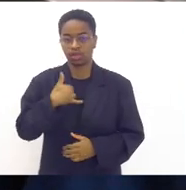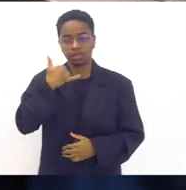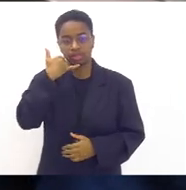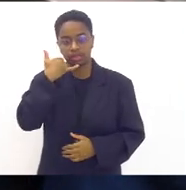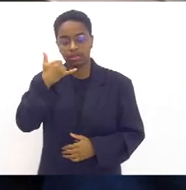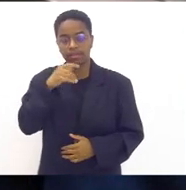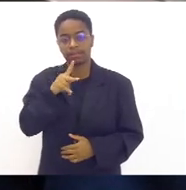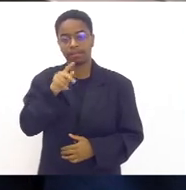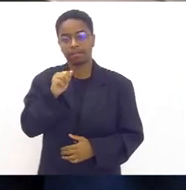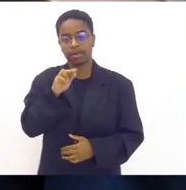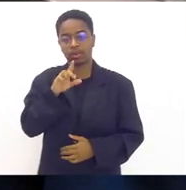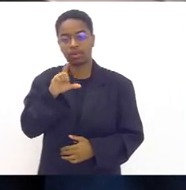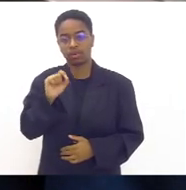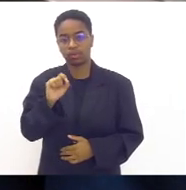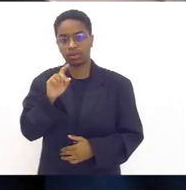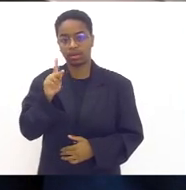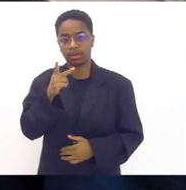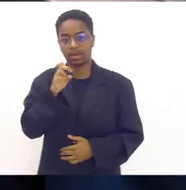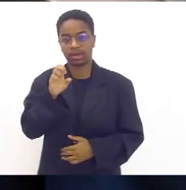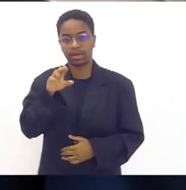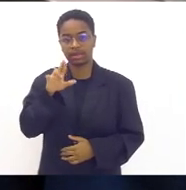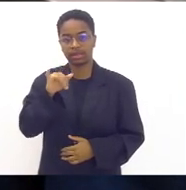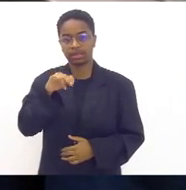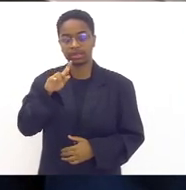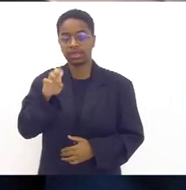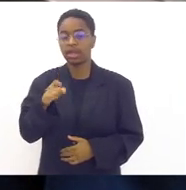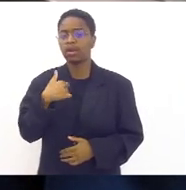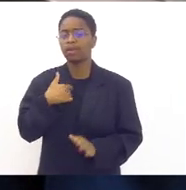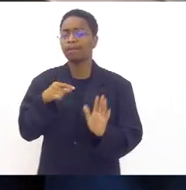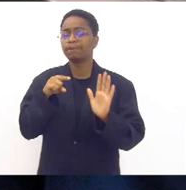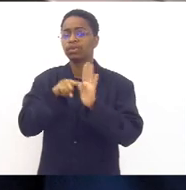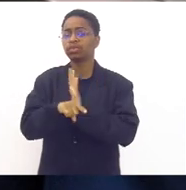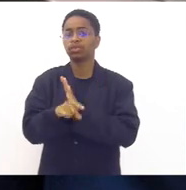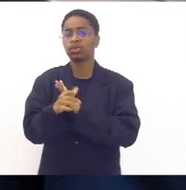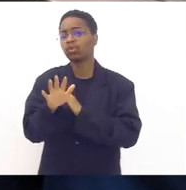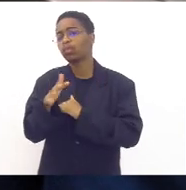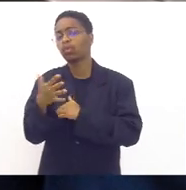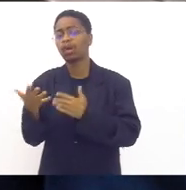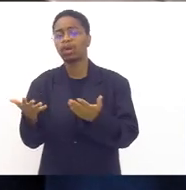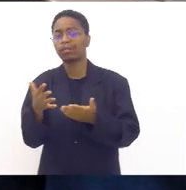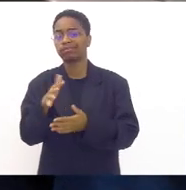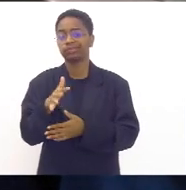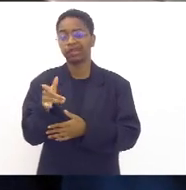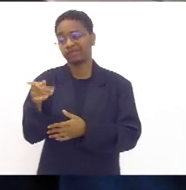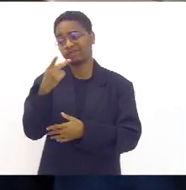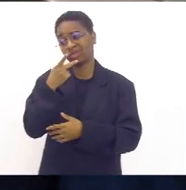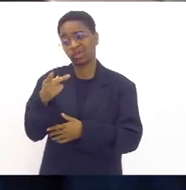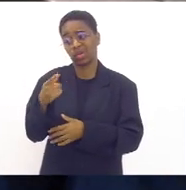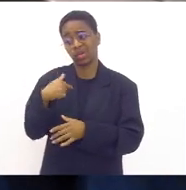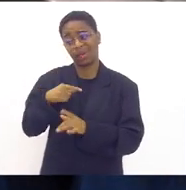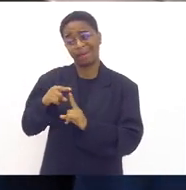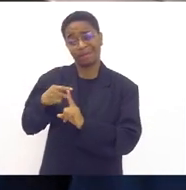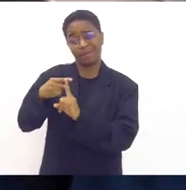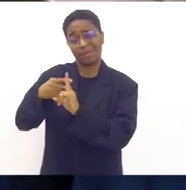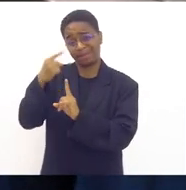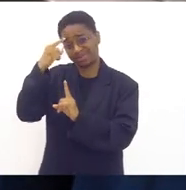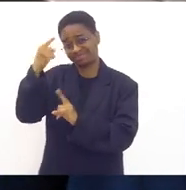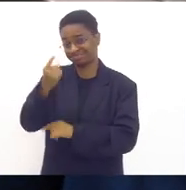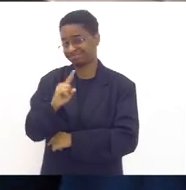Paulo Henrique, da Procuradoria, qual é a perspectiva? E ele não estava otimista. O presidente da ANP está